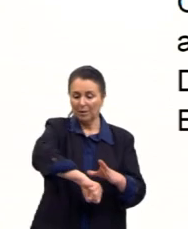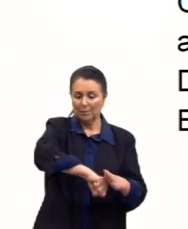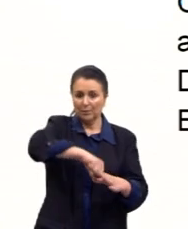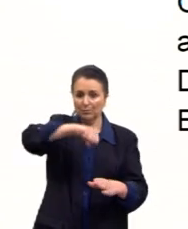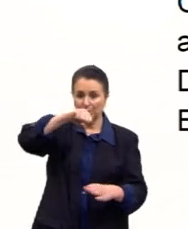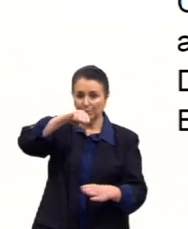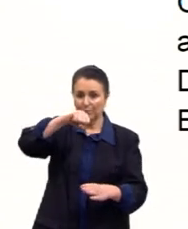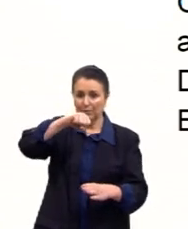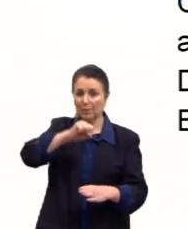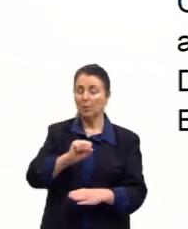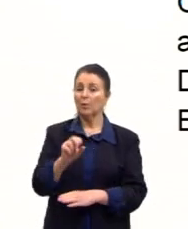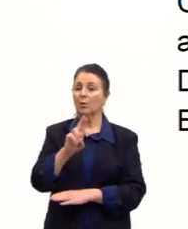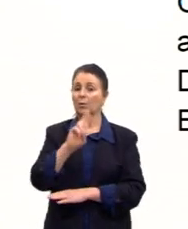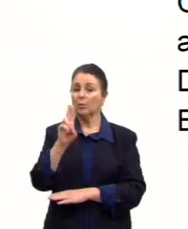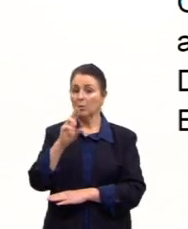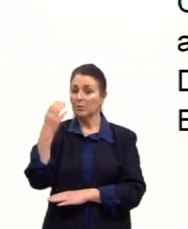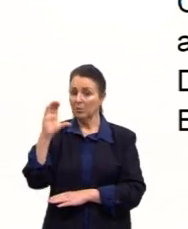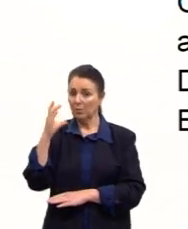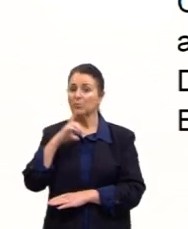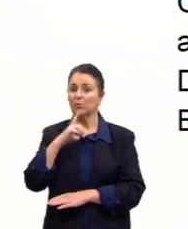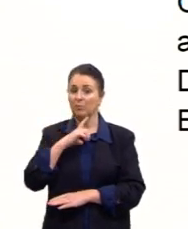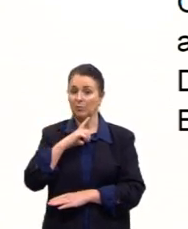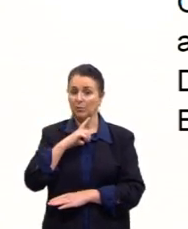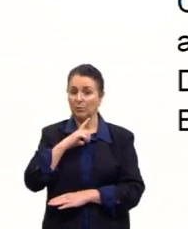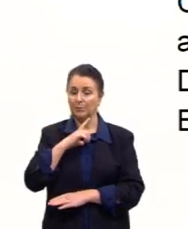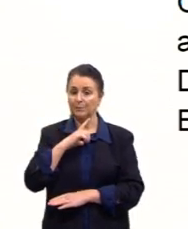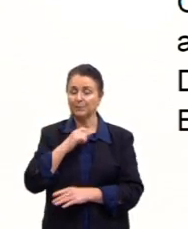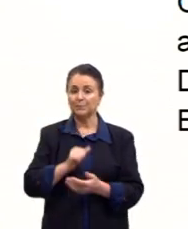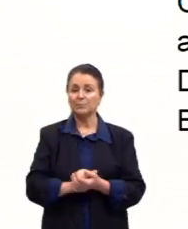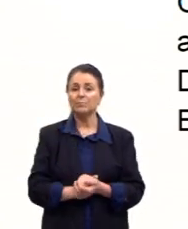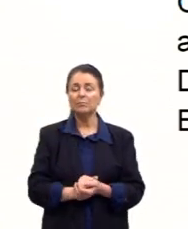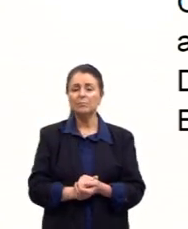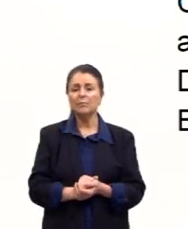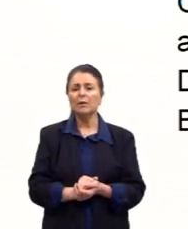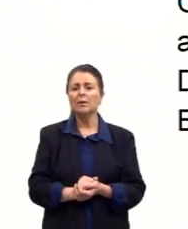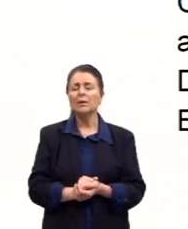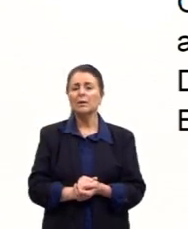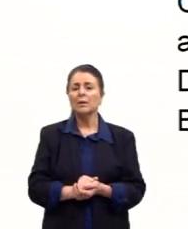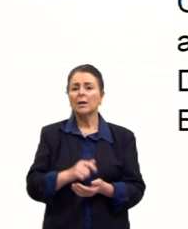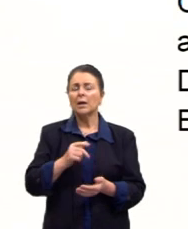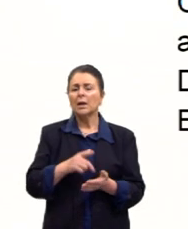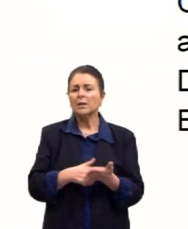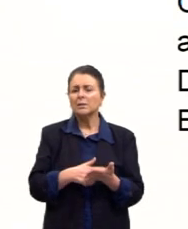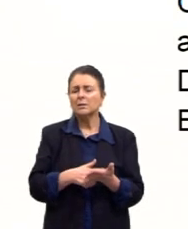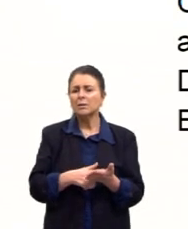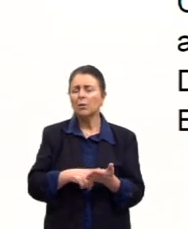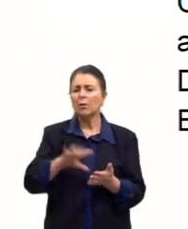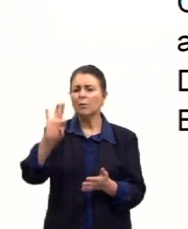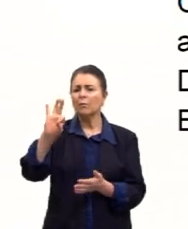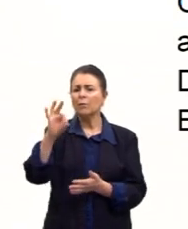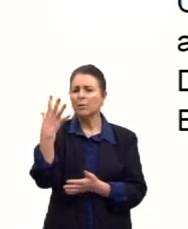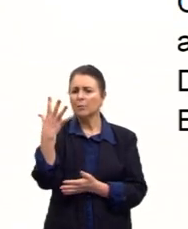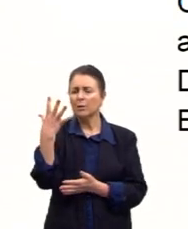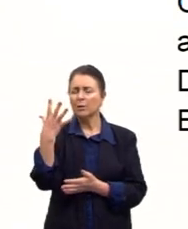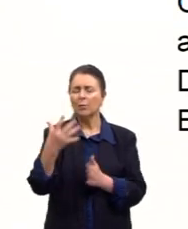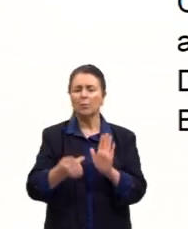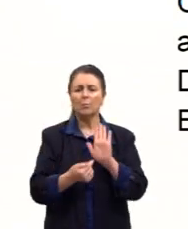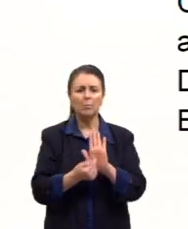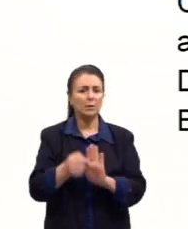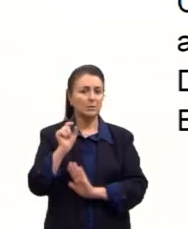nome científico da Mandioca esse fenômeno revela que letra A